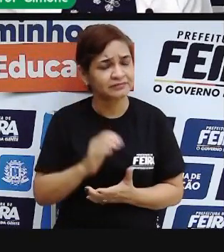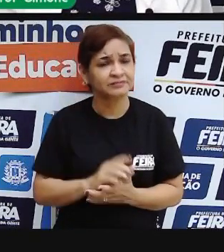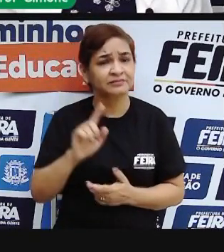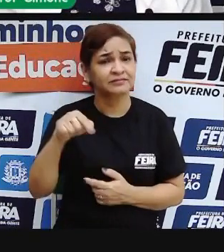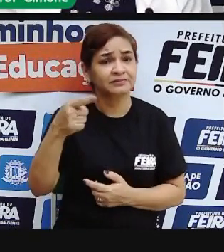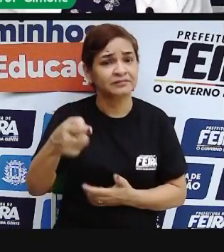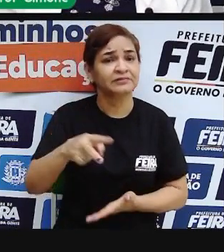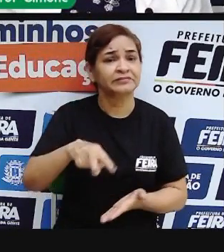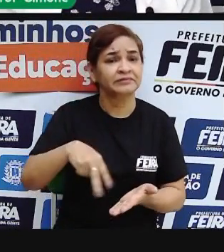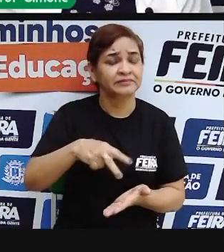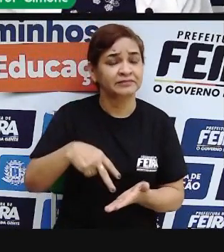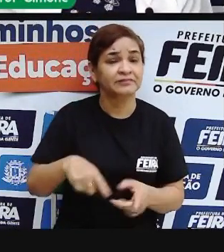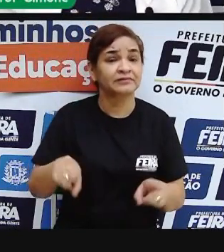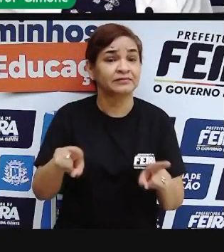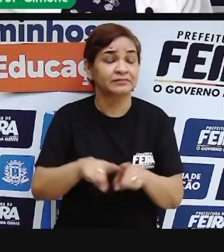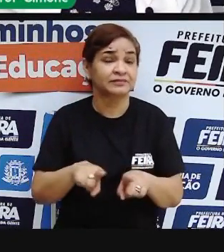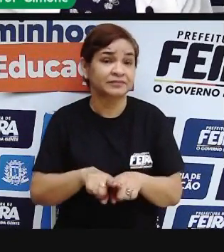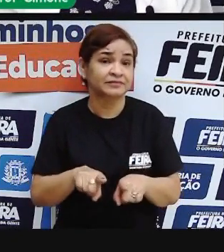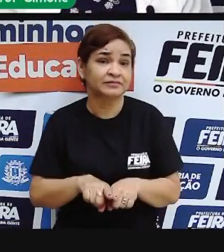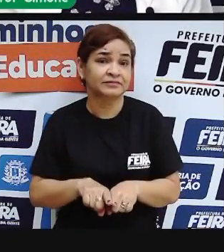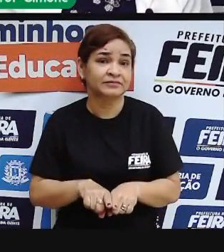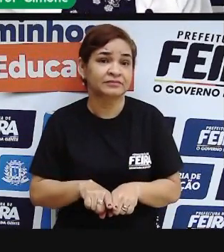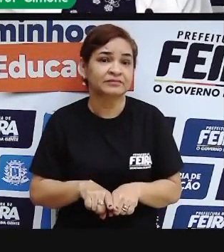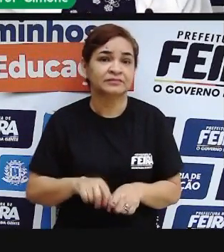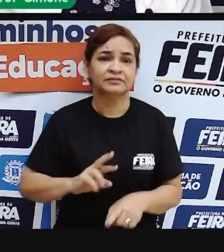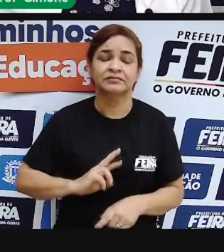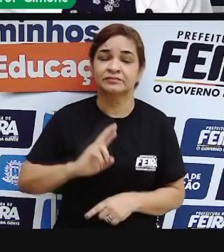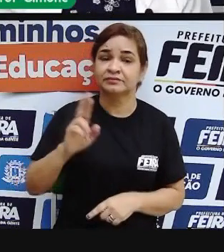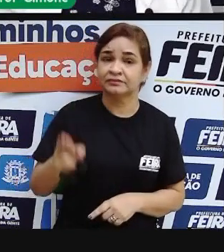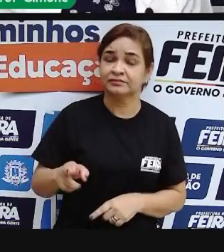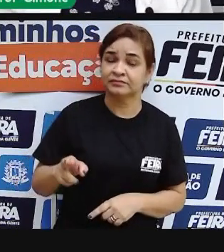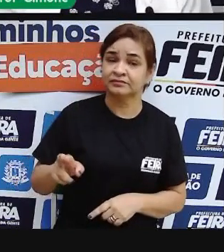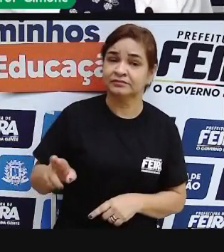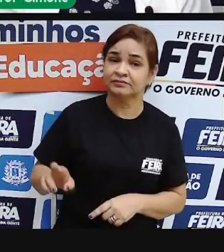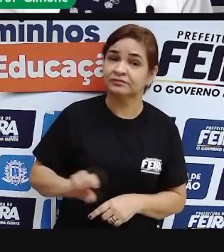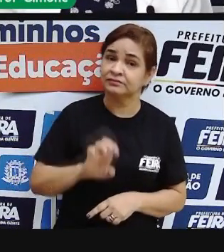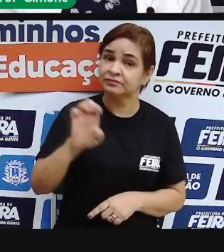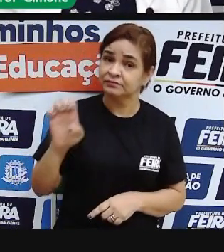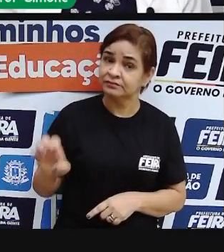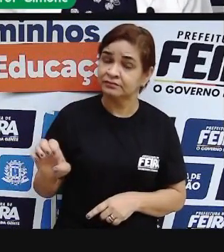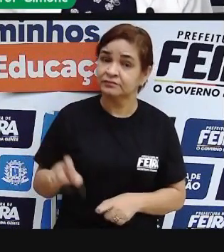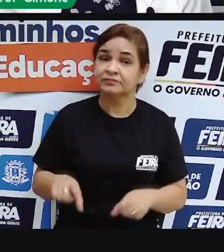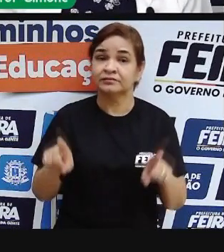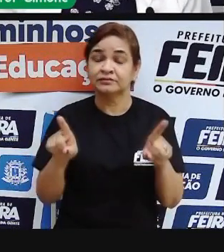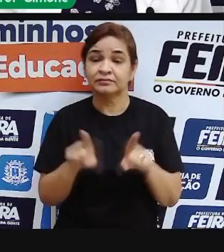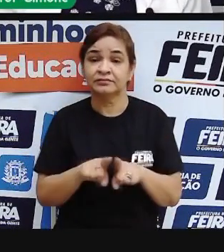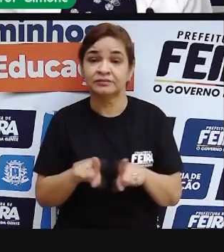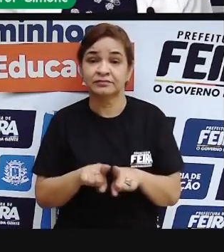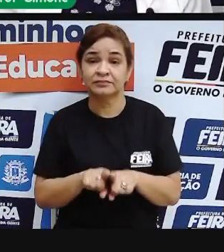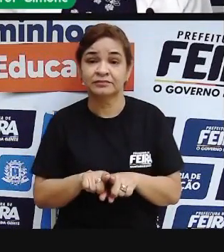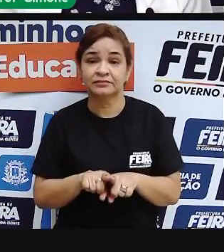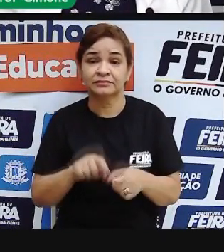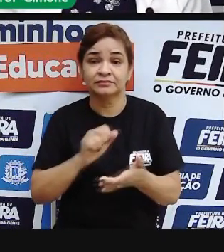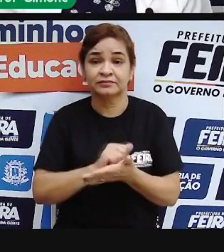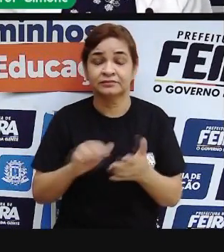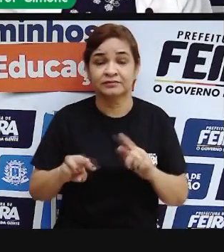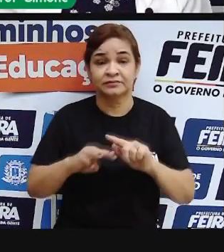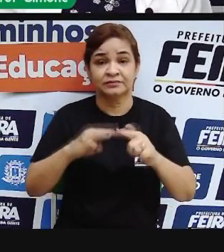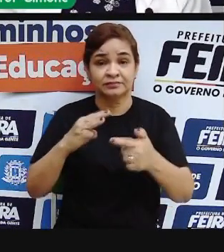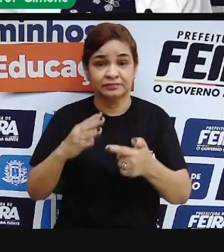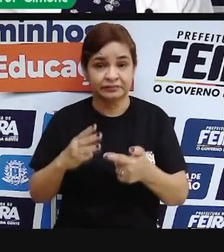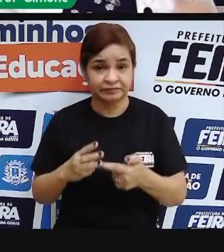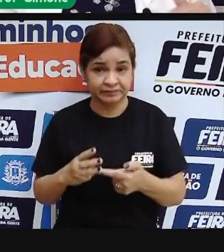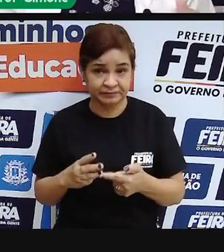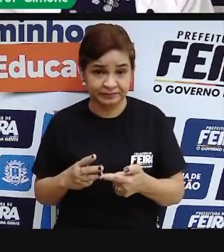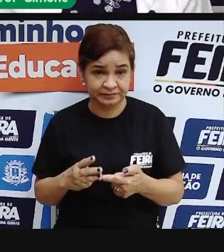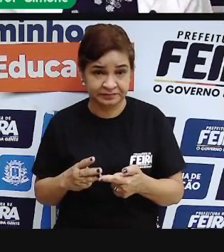outras festas de caráter religioso no nosso estado e que também tem característica dos três povos formadores